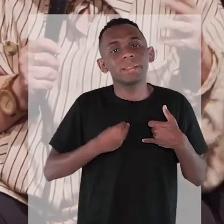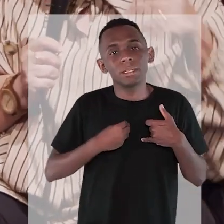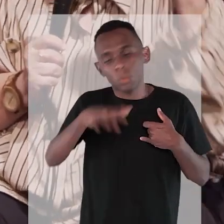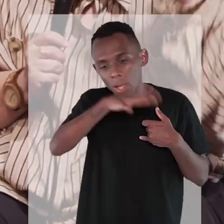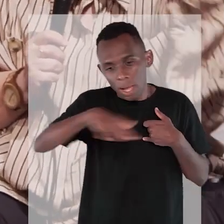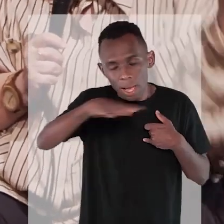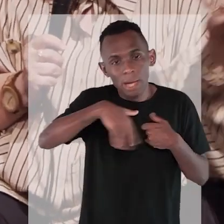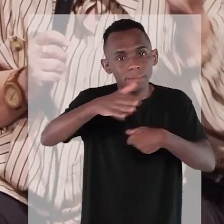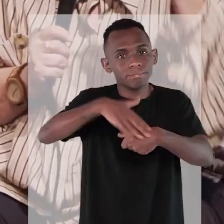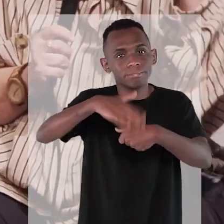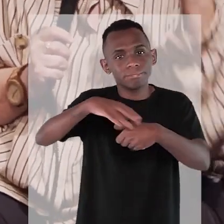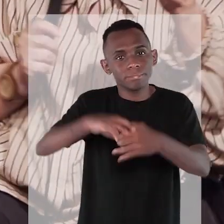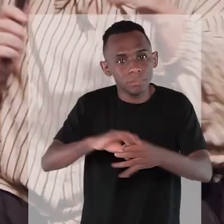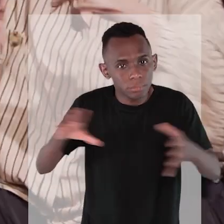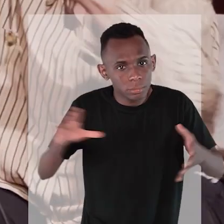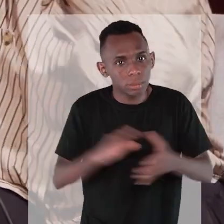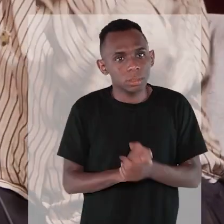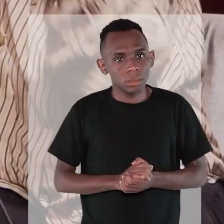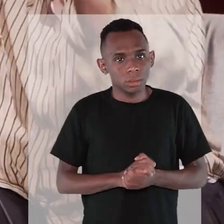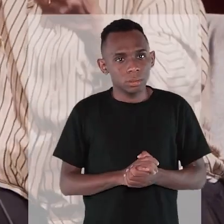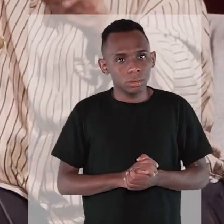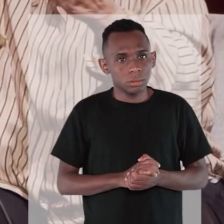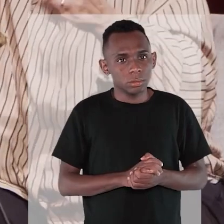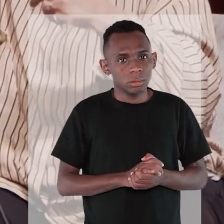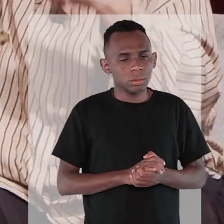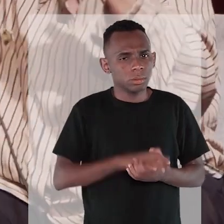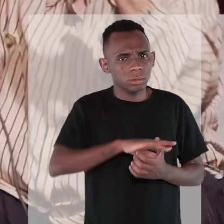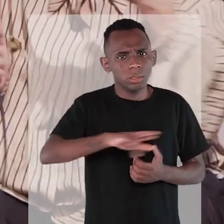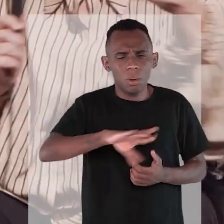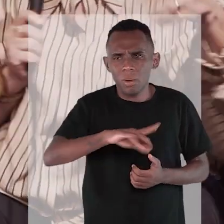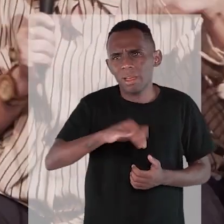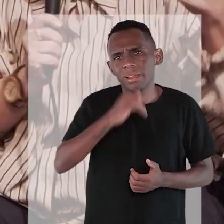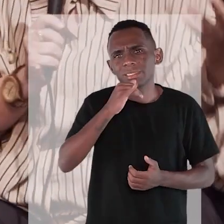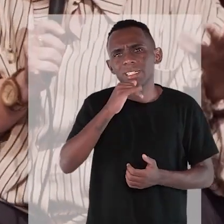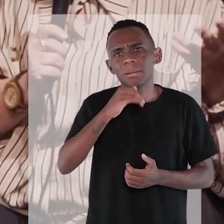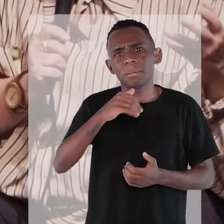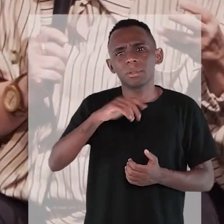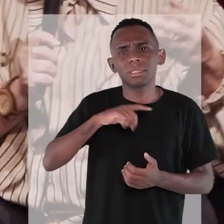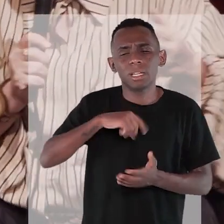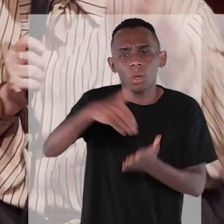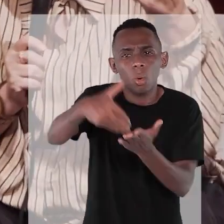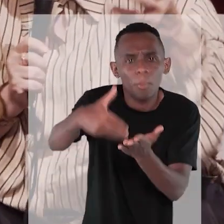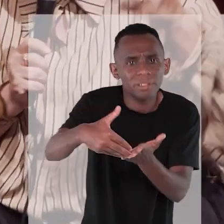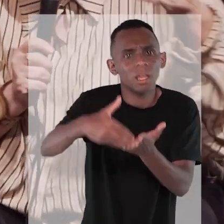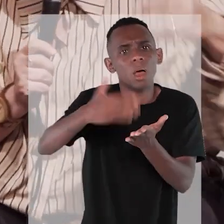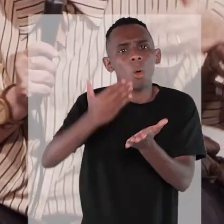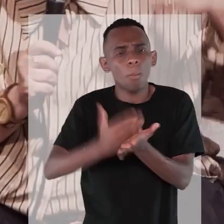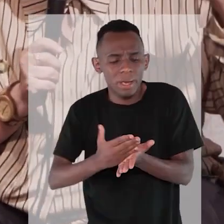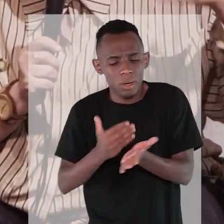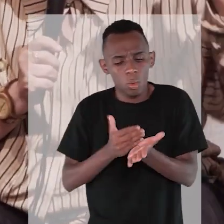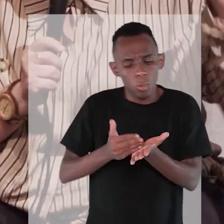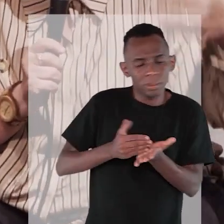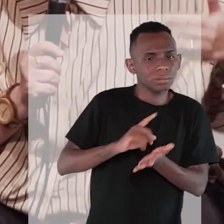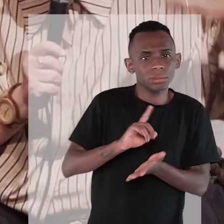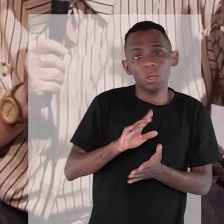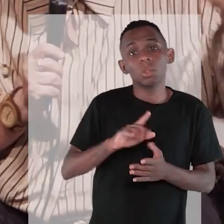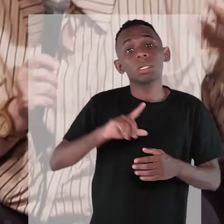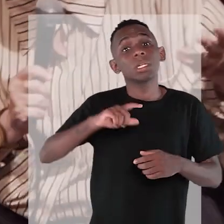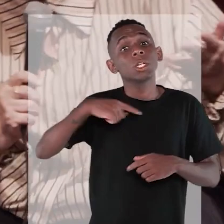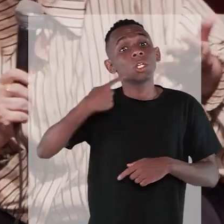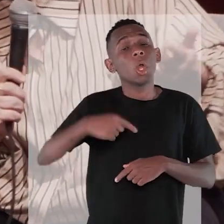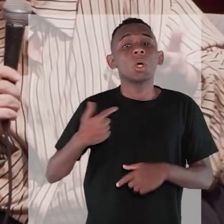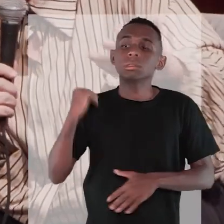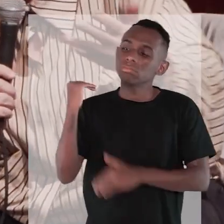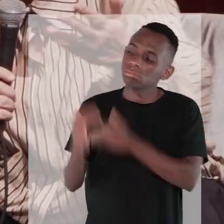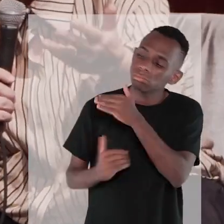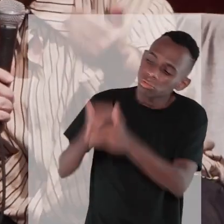termina, então não existe democracia, estágio final da democracia ou democracia estável. Democracia é algo que nós vamos